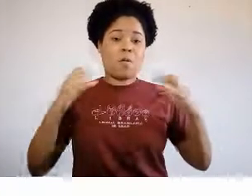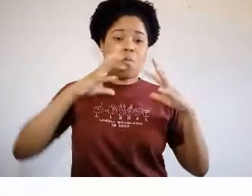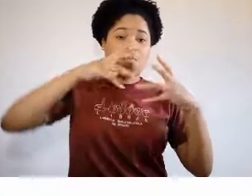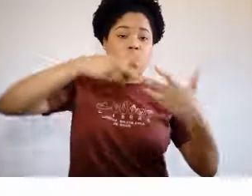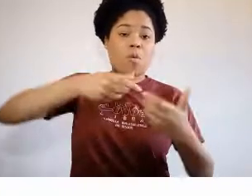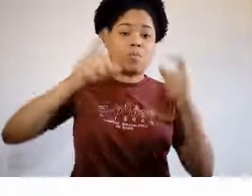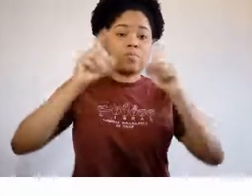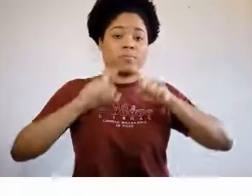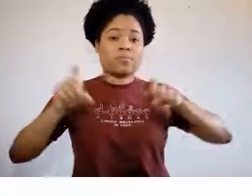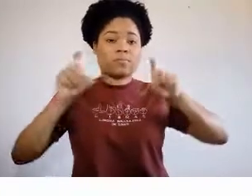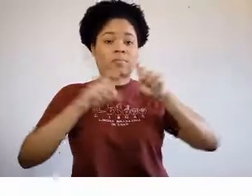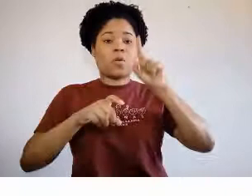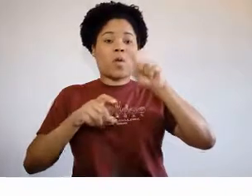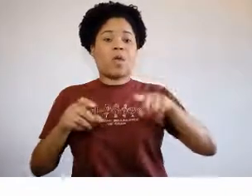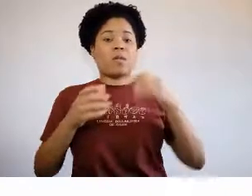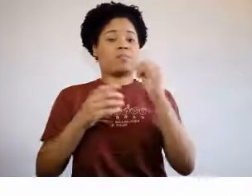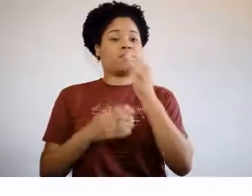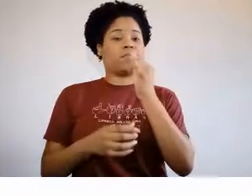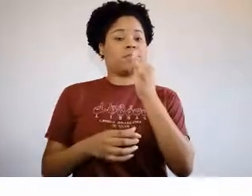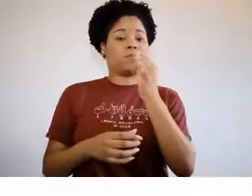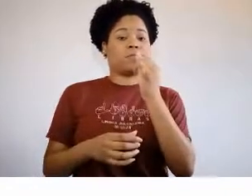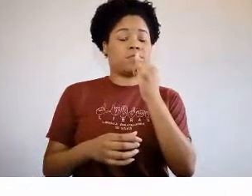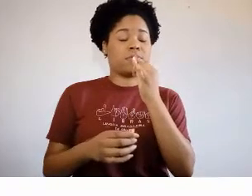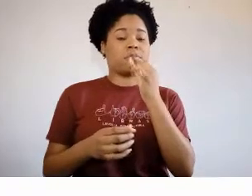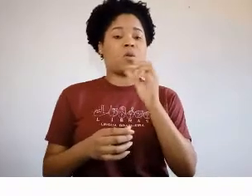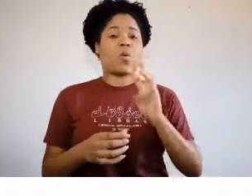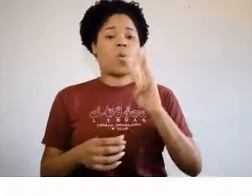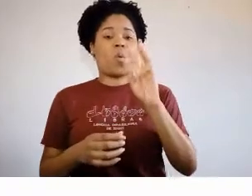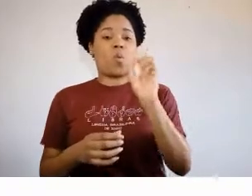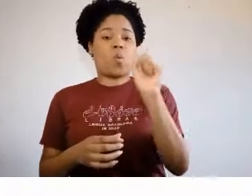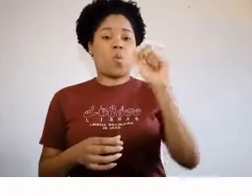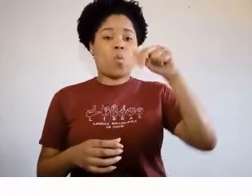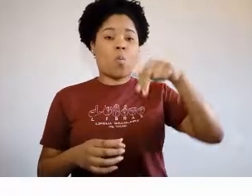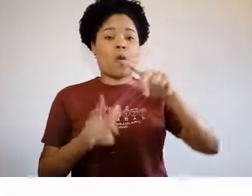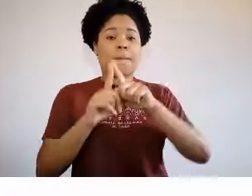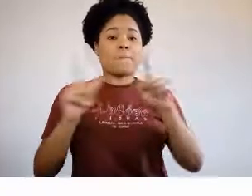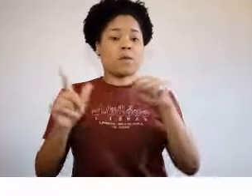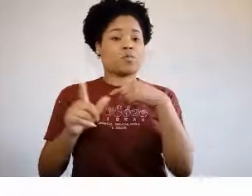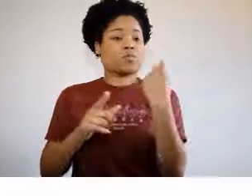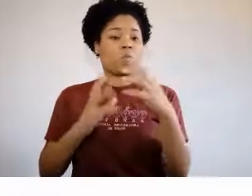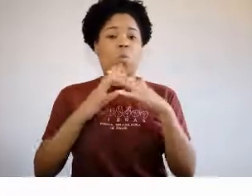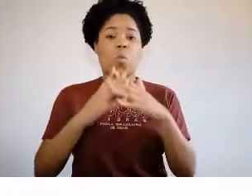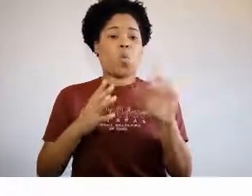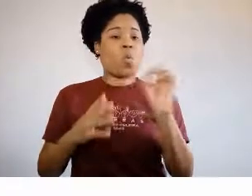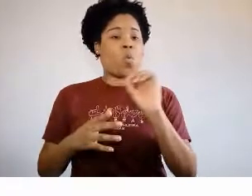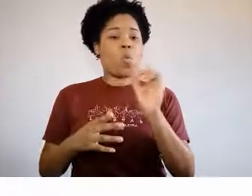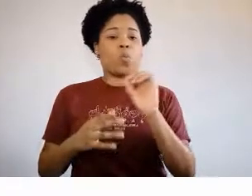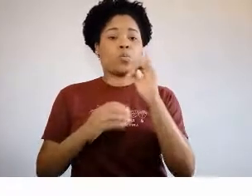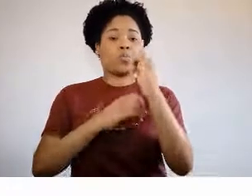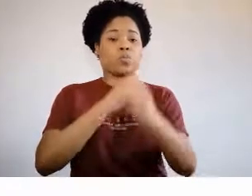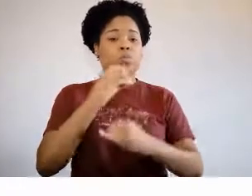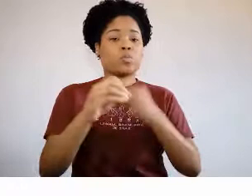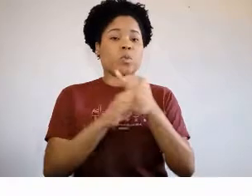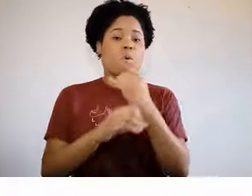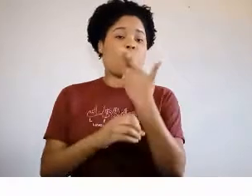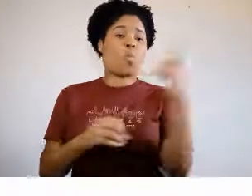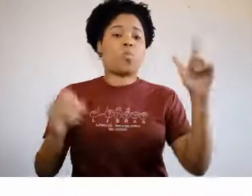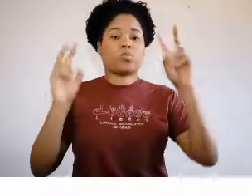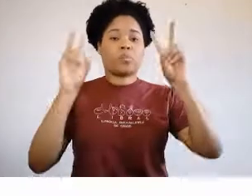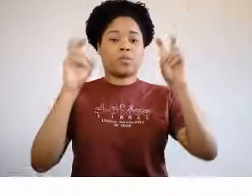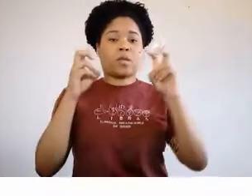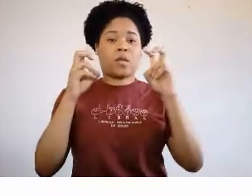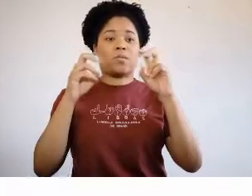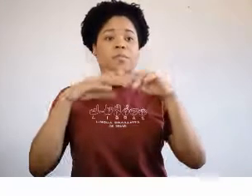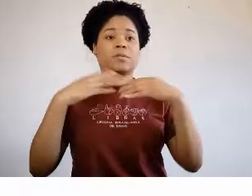mundial de computadores. É um bom exemplo de uma rede WAN, mas nós não podemos confundir internet com